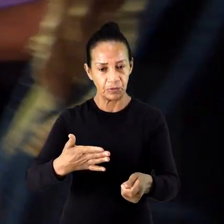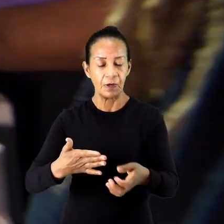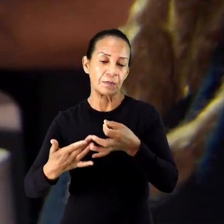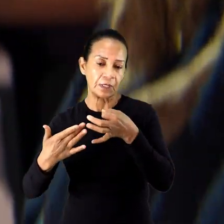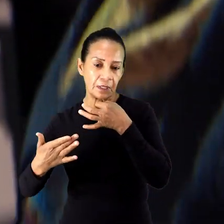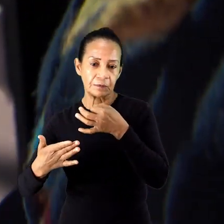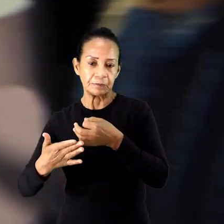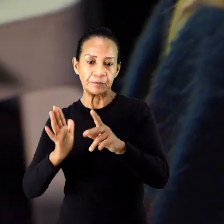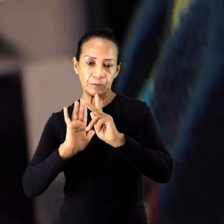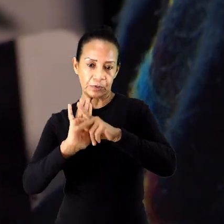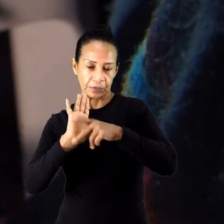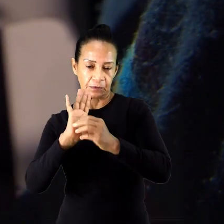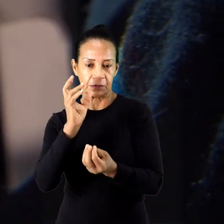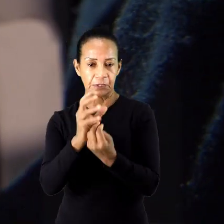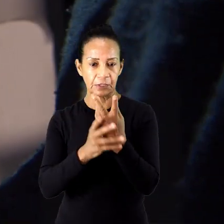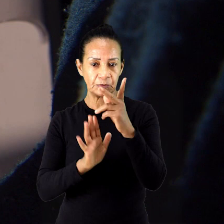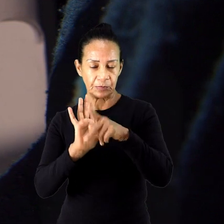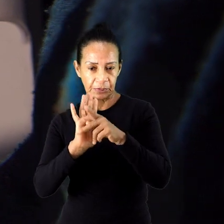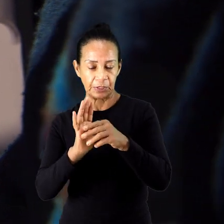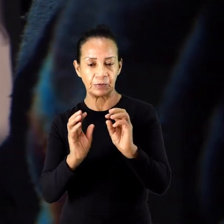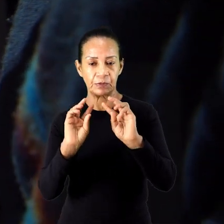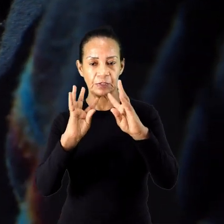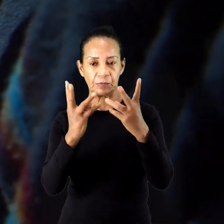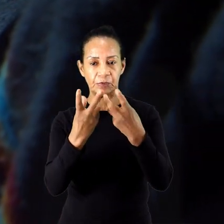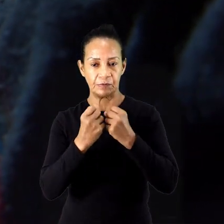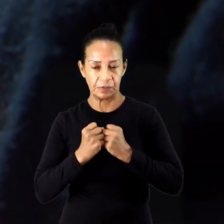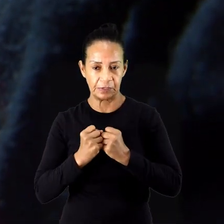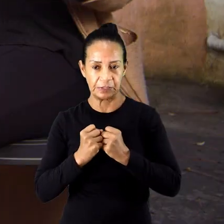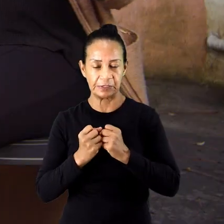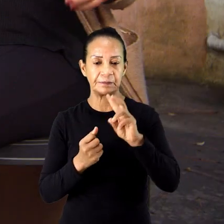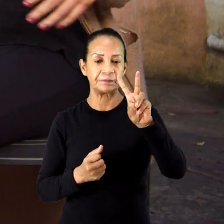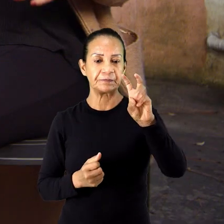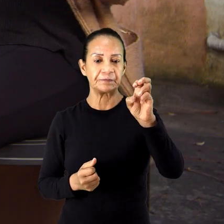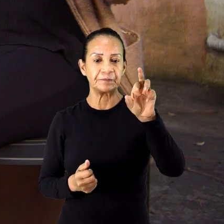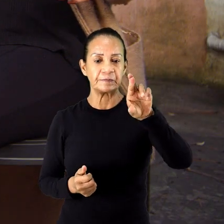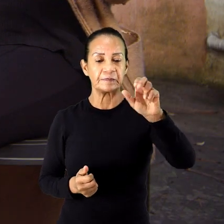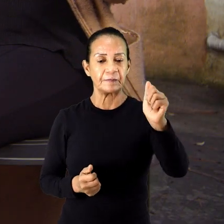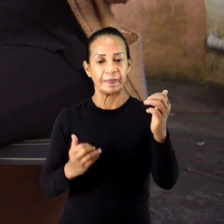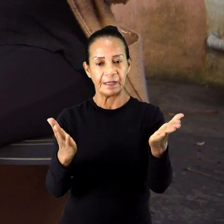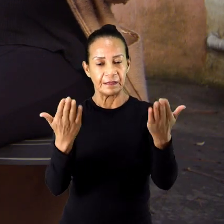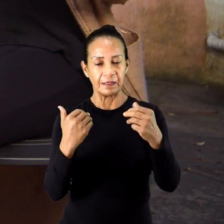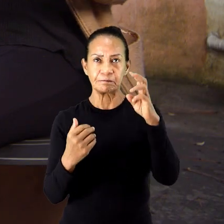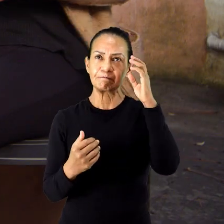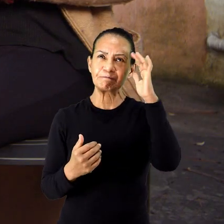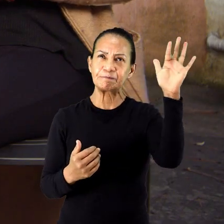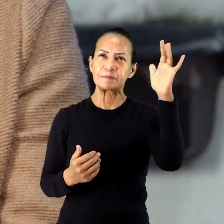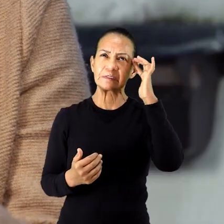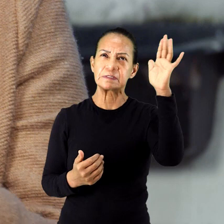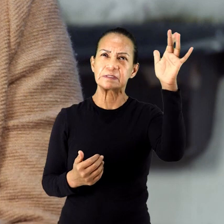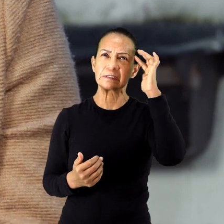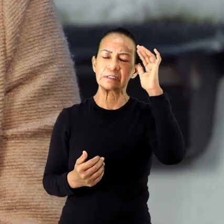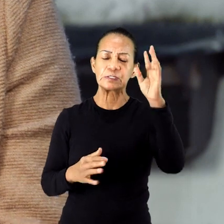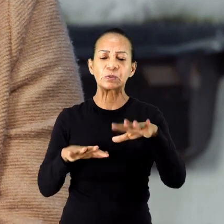da comunicação. Isso. Que é, por exemplo... Bom, nessa primeira oficina, a Vera traz para os grupos o desafio de refletir sobre